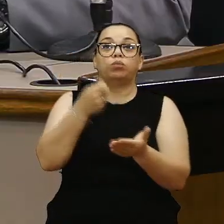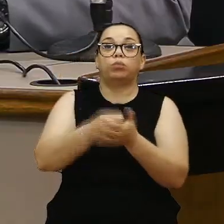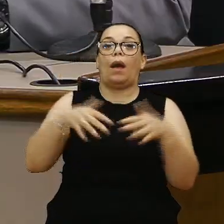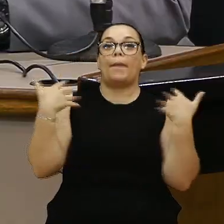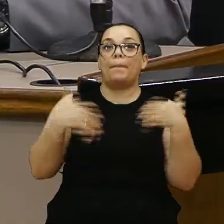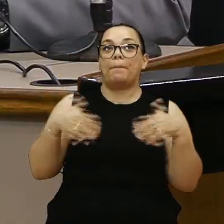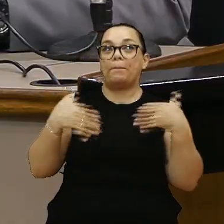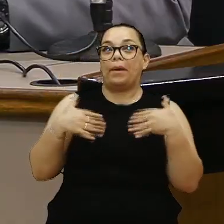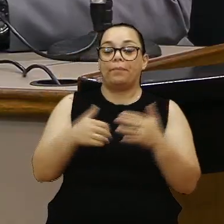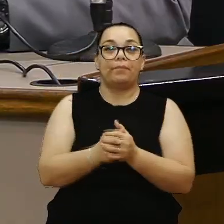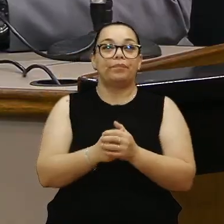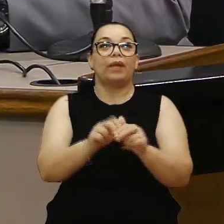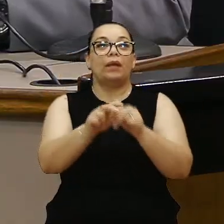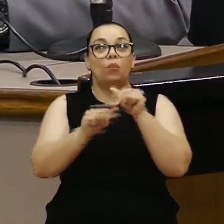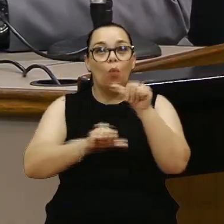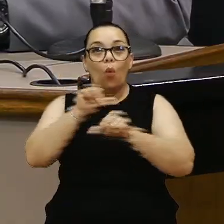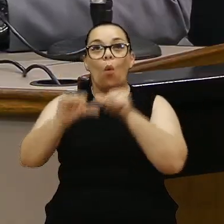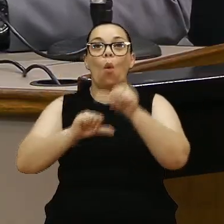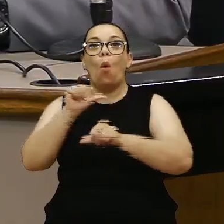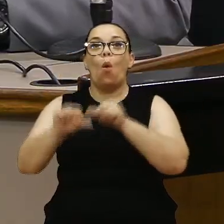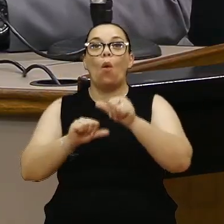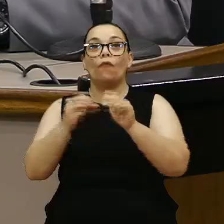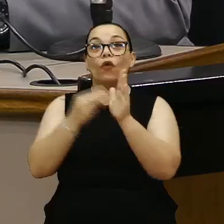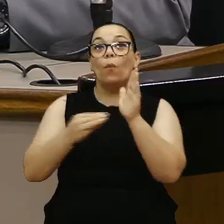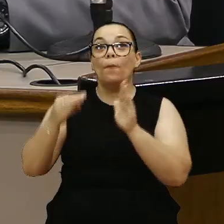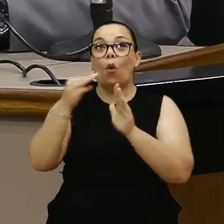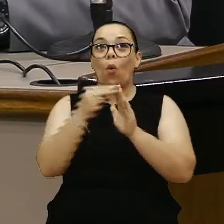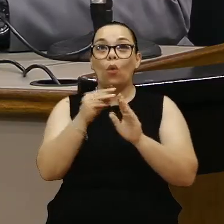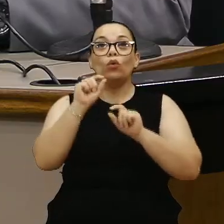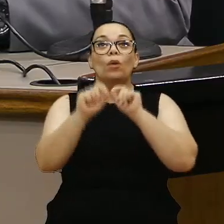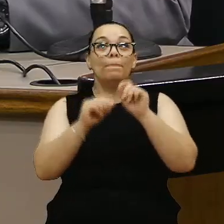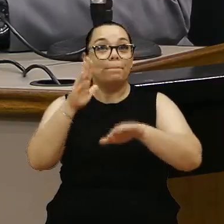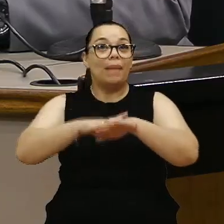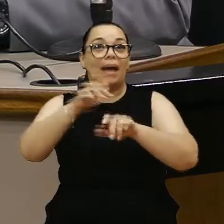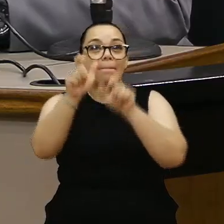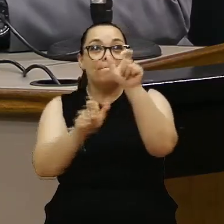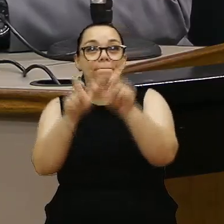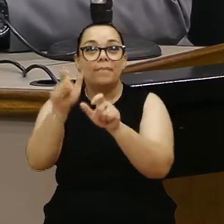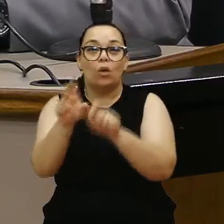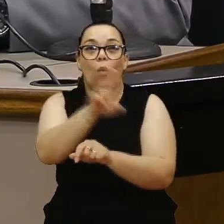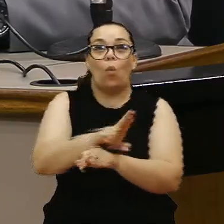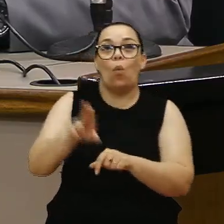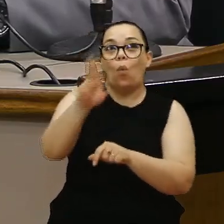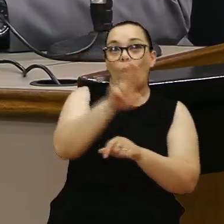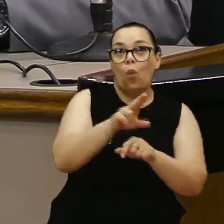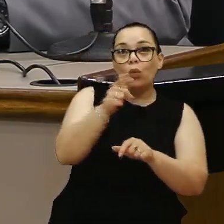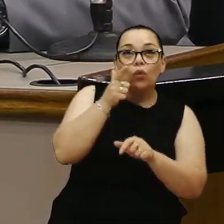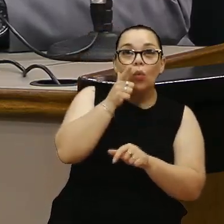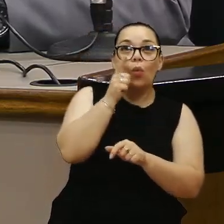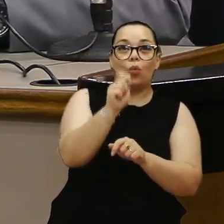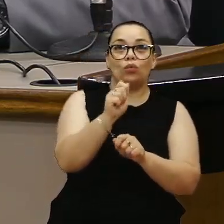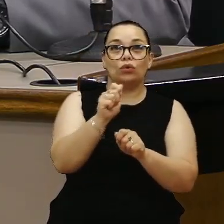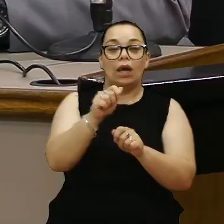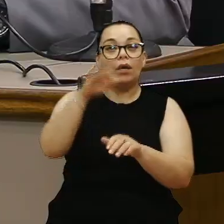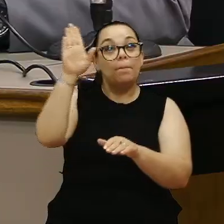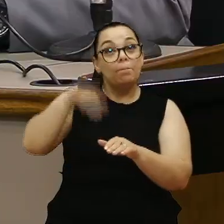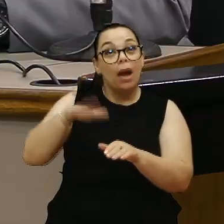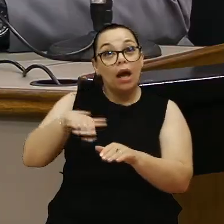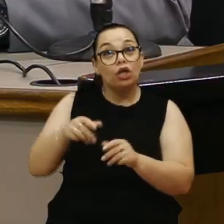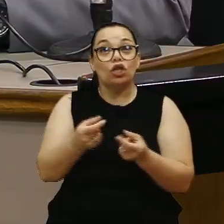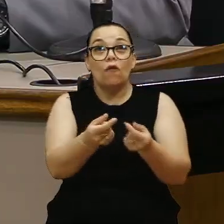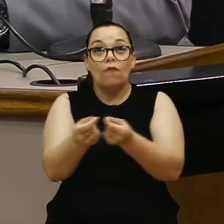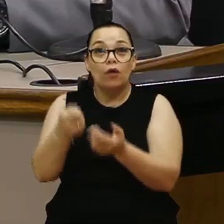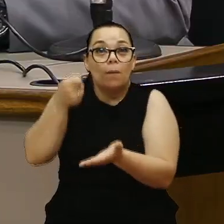mais cara. A gente tem que modificar o modelo para que mais pessoas utilizem e assim a gente consegue baratear, inclusive,